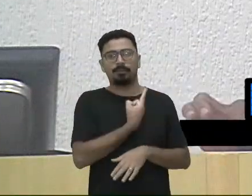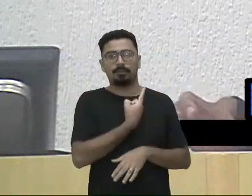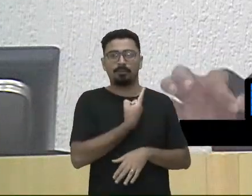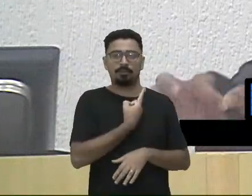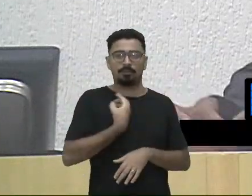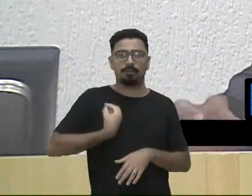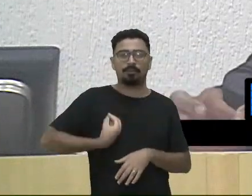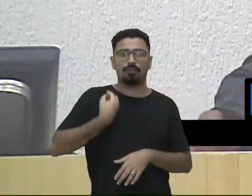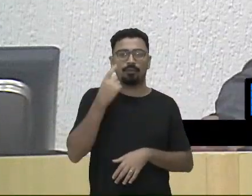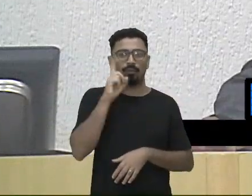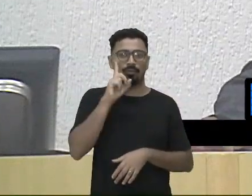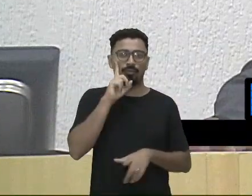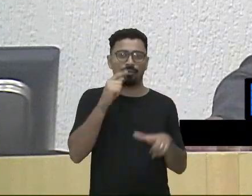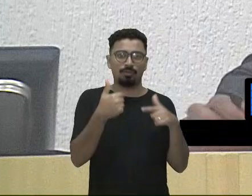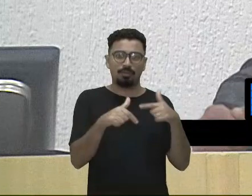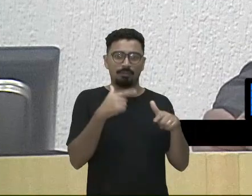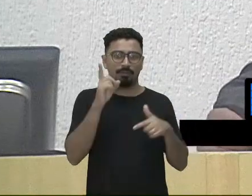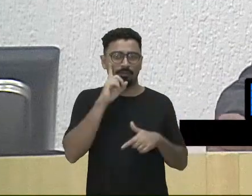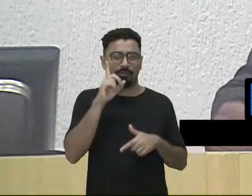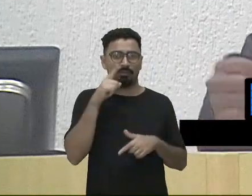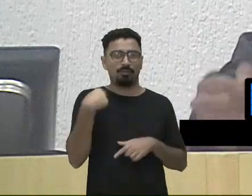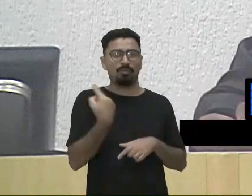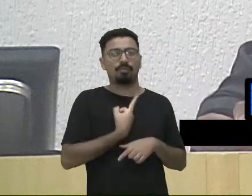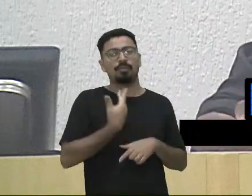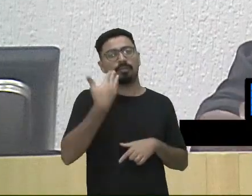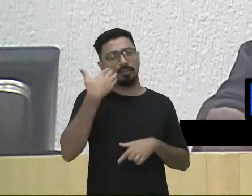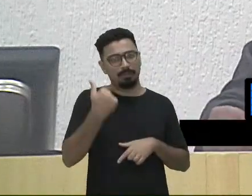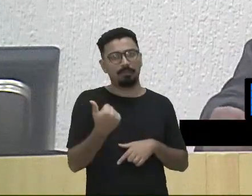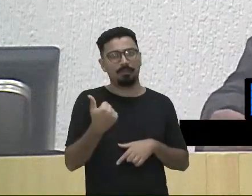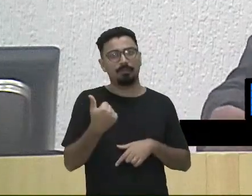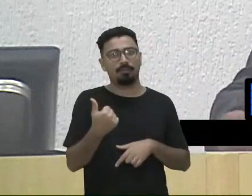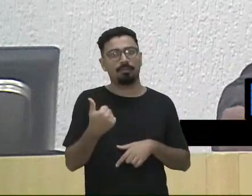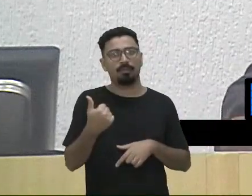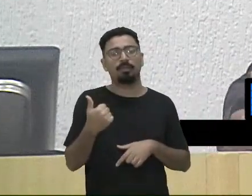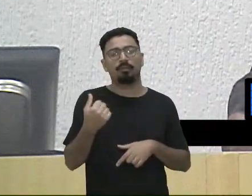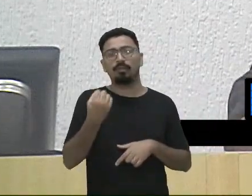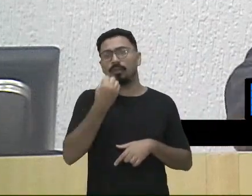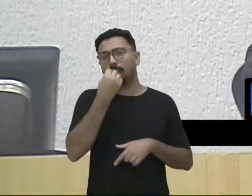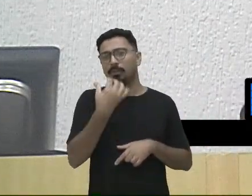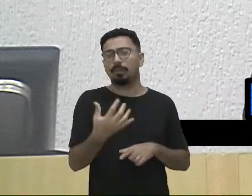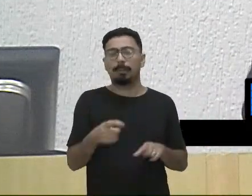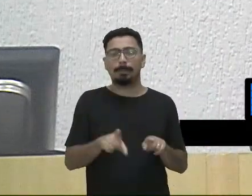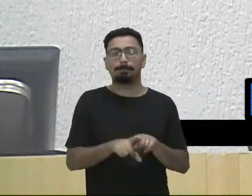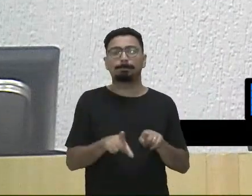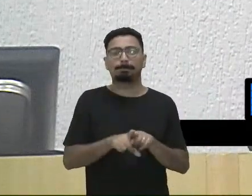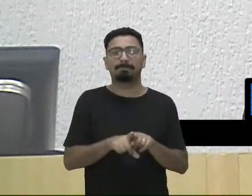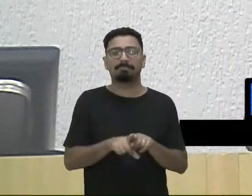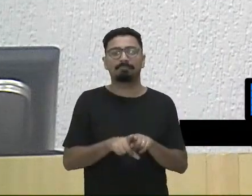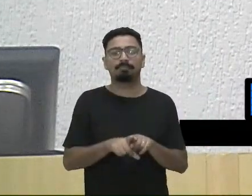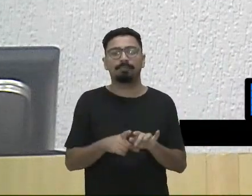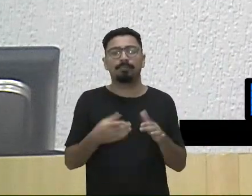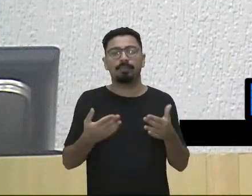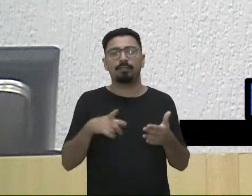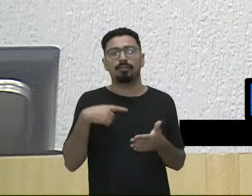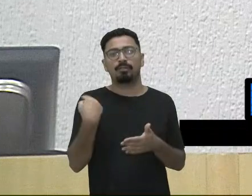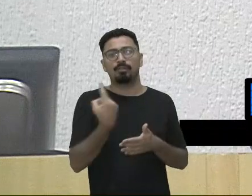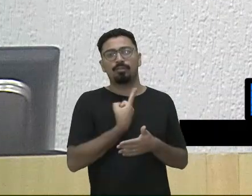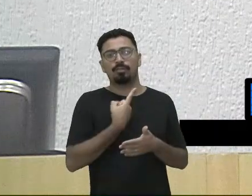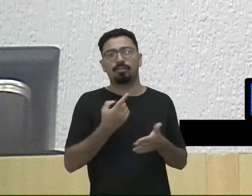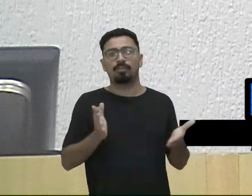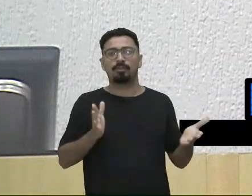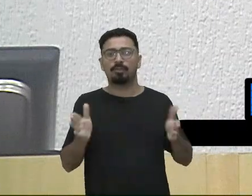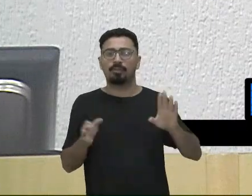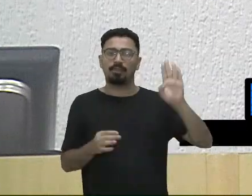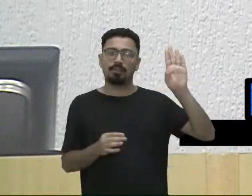cotidiana, nosso trabalho rotineiro, a gente sabe ainda mais o quanto valeu, o quanto custou isso. E a gente, nessa legislatura, a